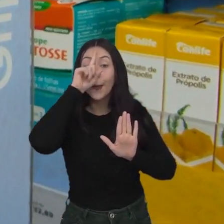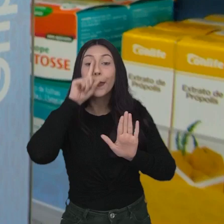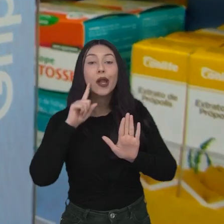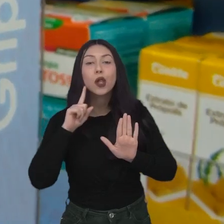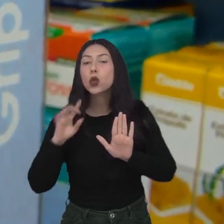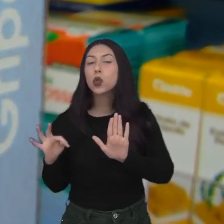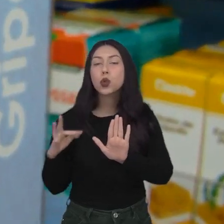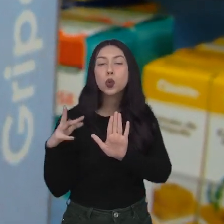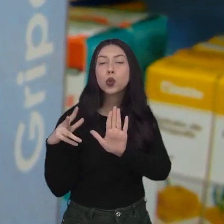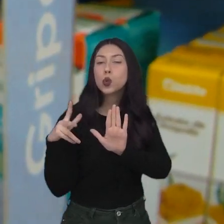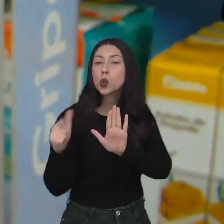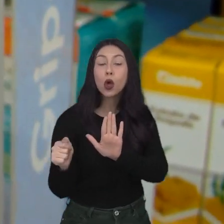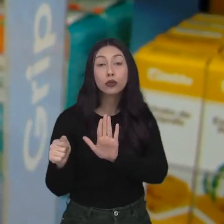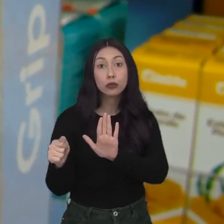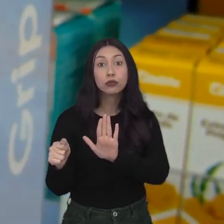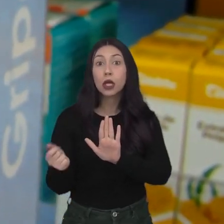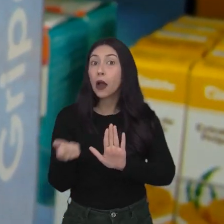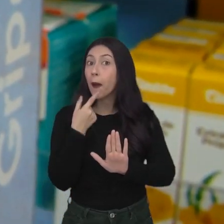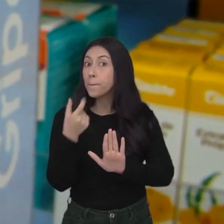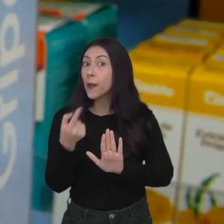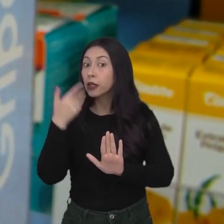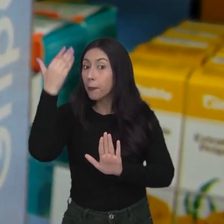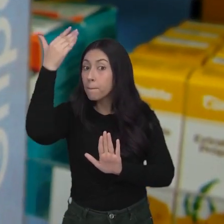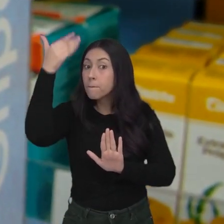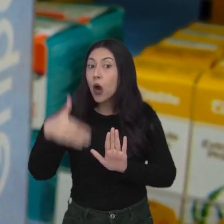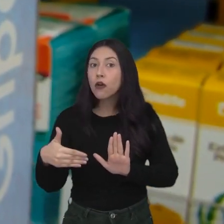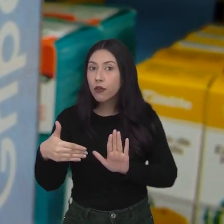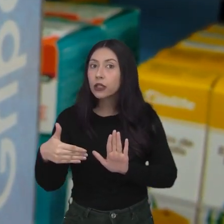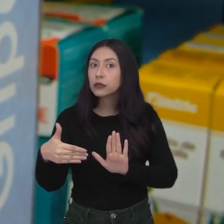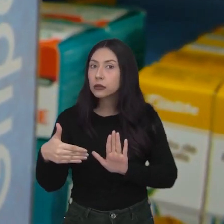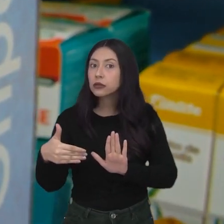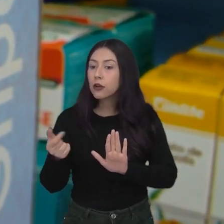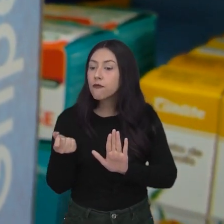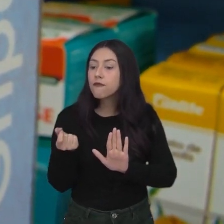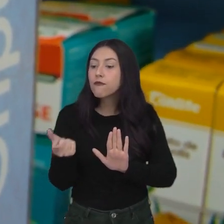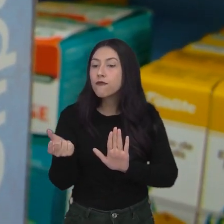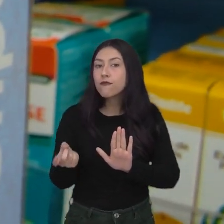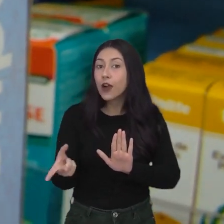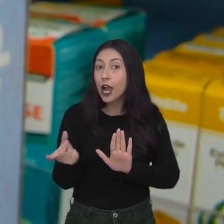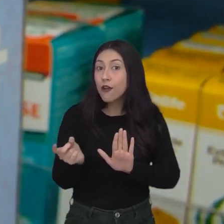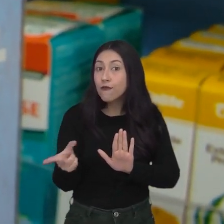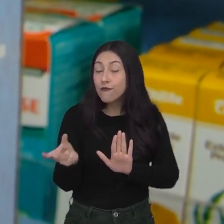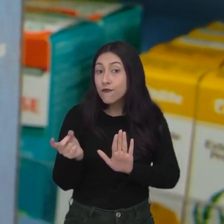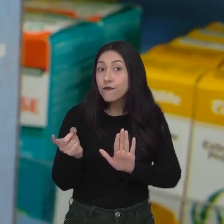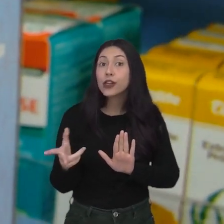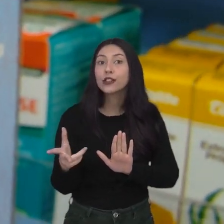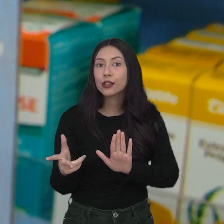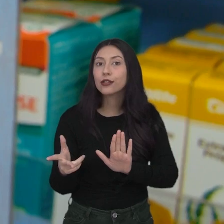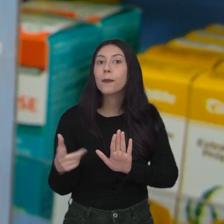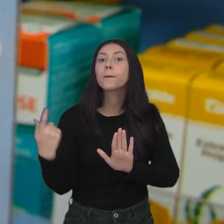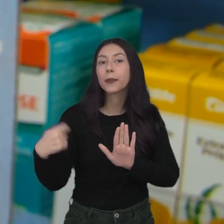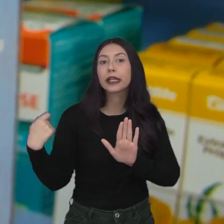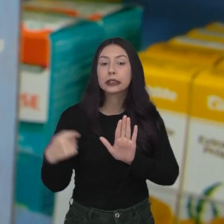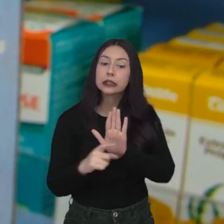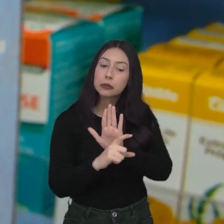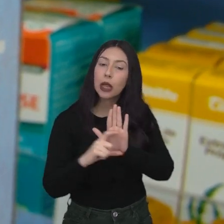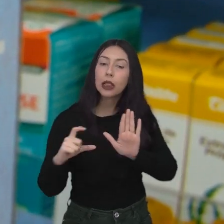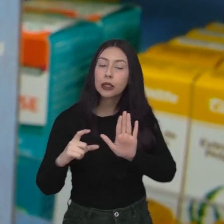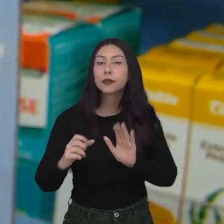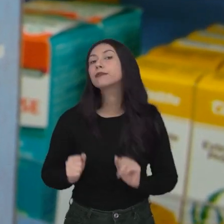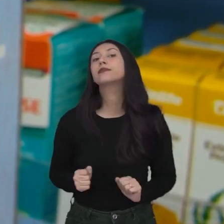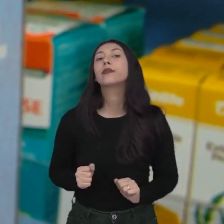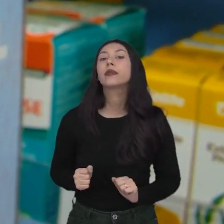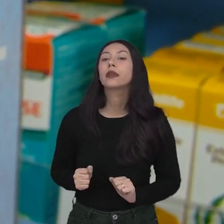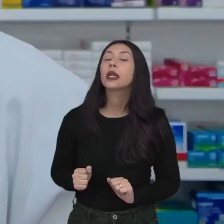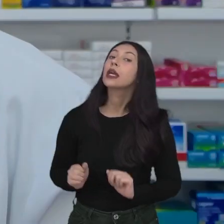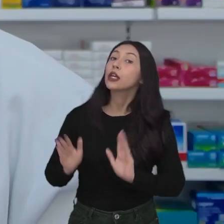aqui. Todo medicamento testado e comprovado ser equivalente, que vai ser vendido como genérico, precisa de um desses